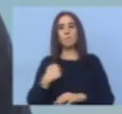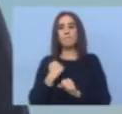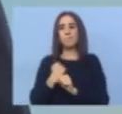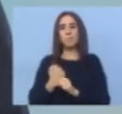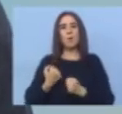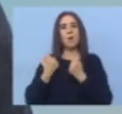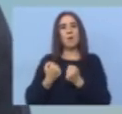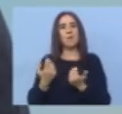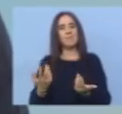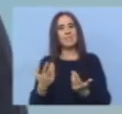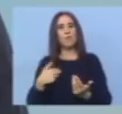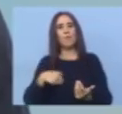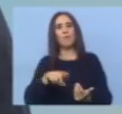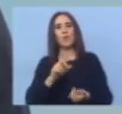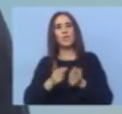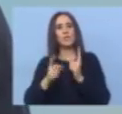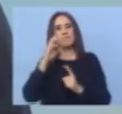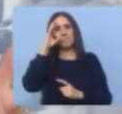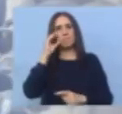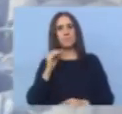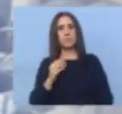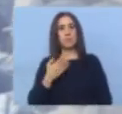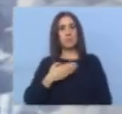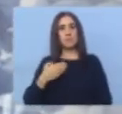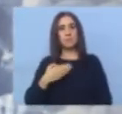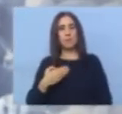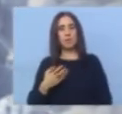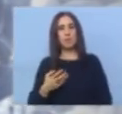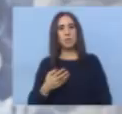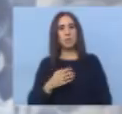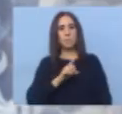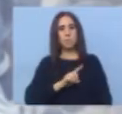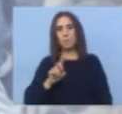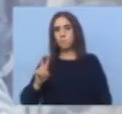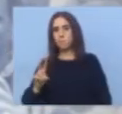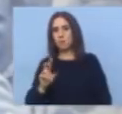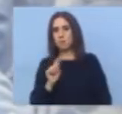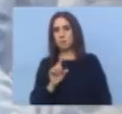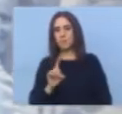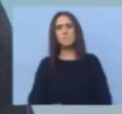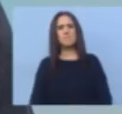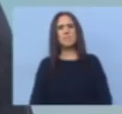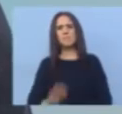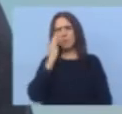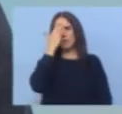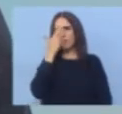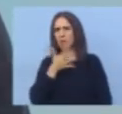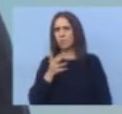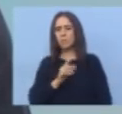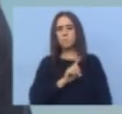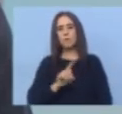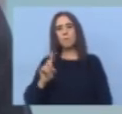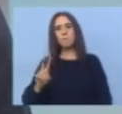fazer, fui, sem saber muito bem para o que era. Nesta semana entre o primeiro e o segundo semestre. Carnaval, entre o primeiro e o segundo semestre. E foi assim